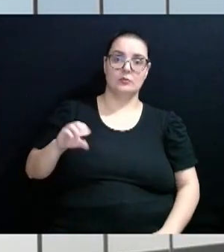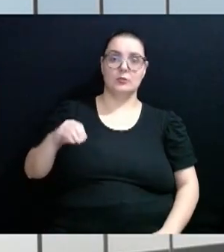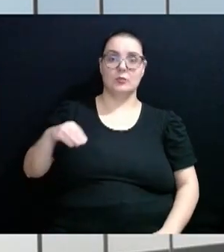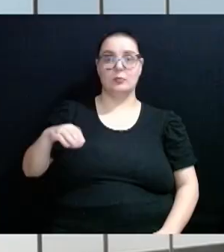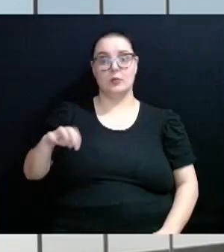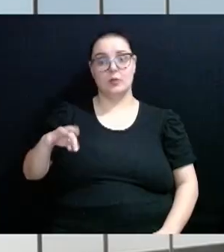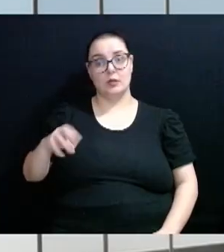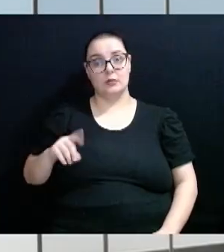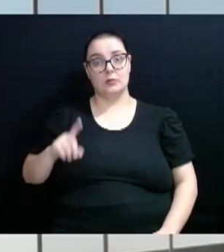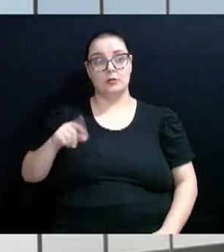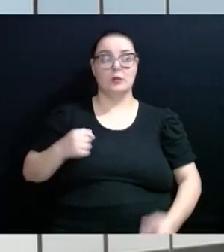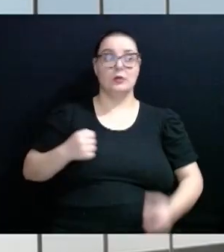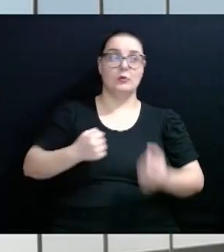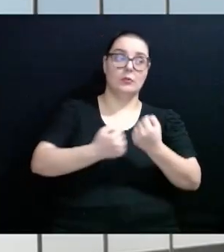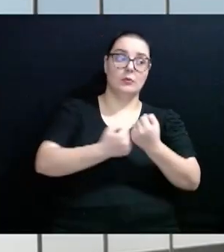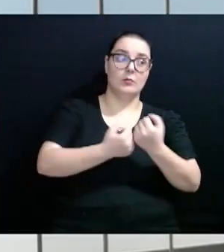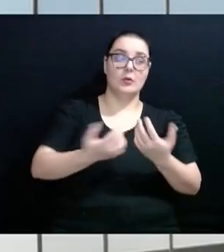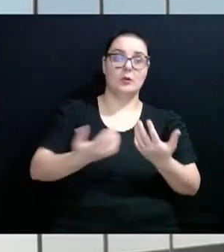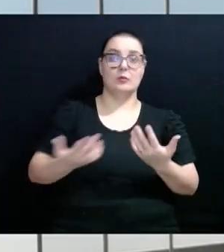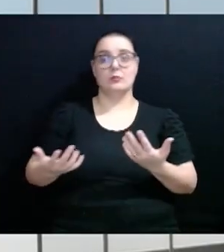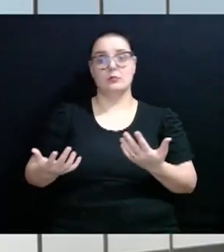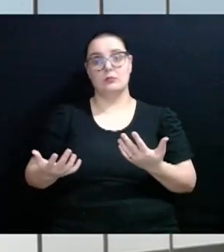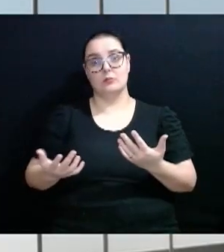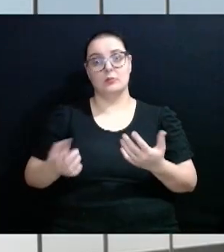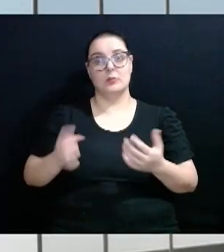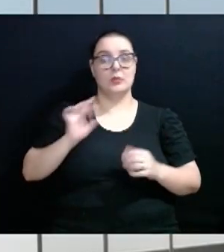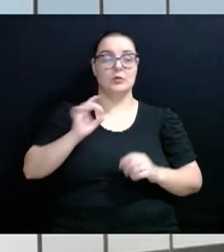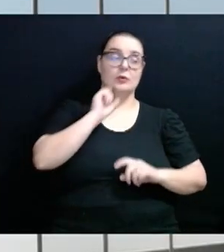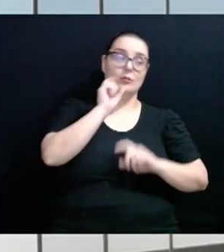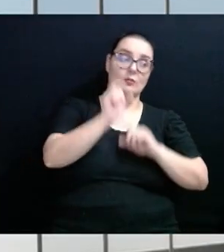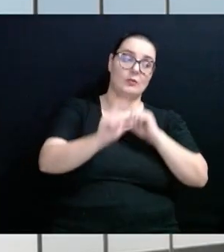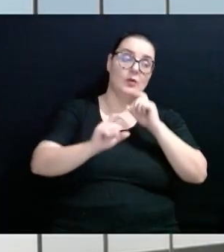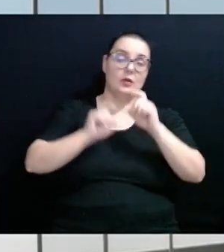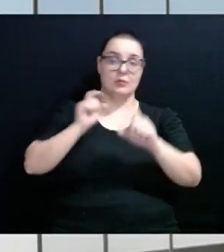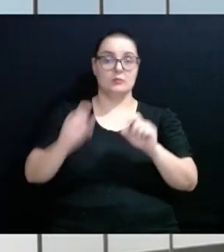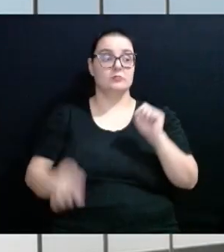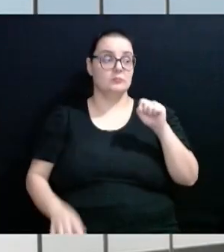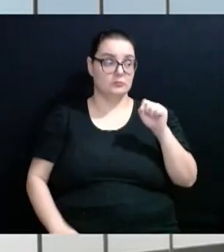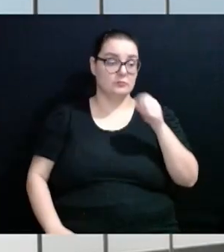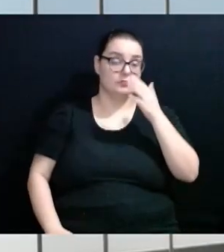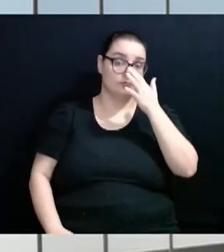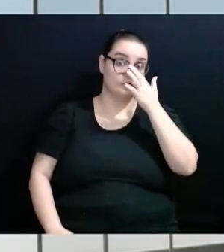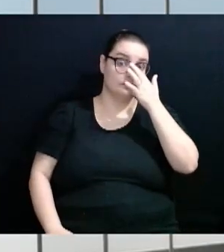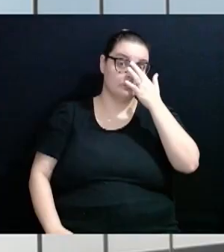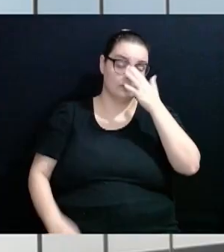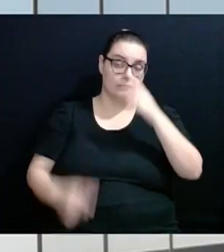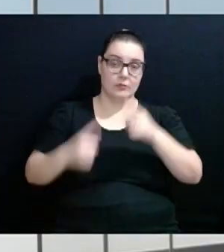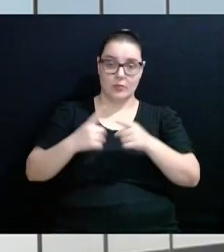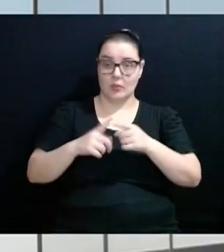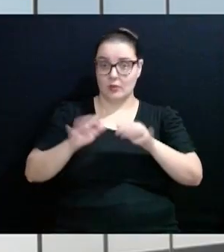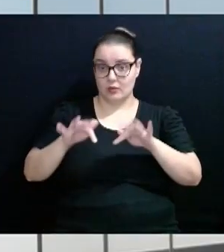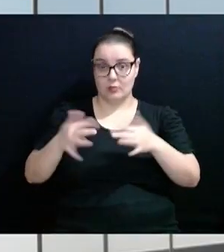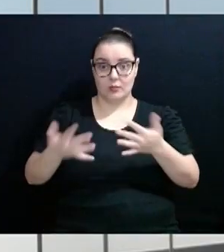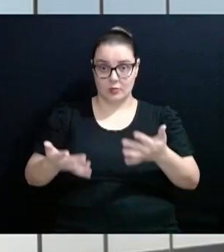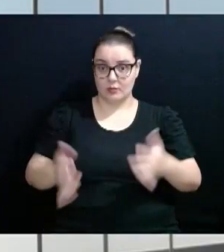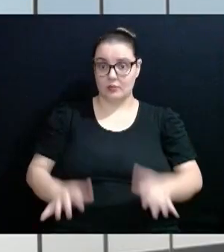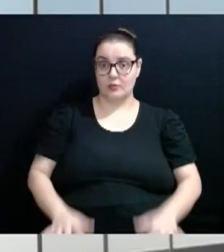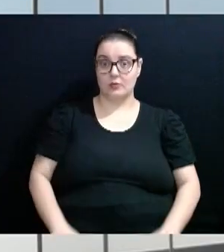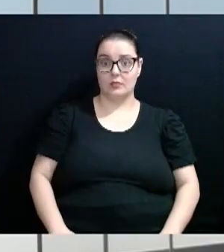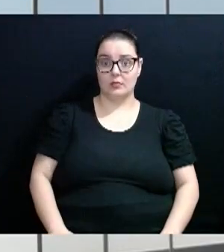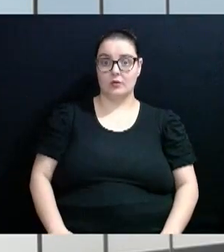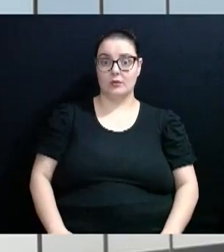apoio no plano das palavras, né? Porque, no final das contas, o que o presidente